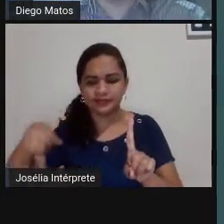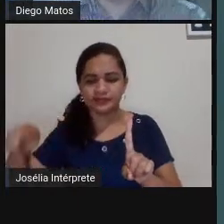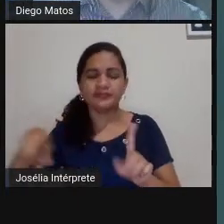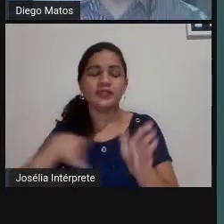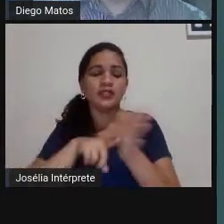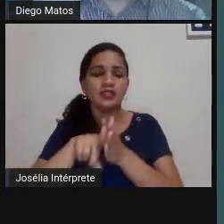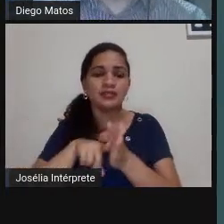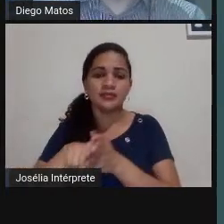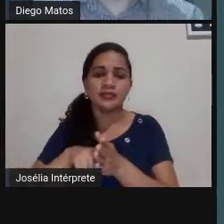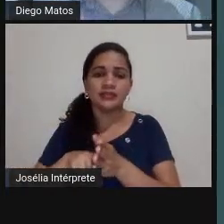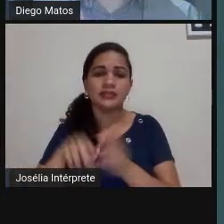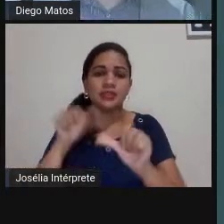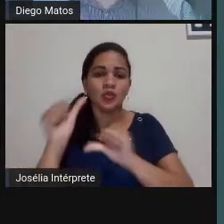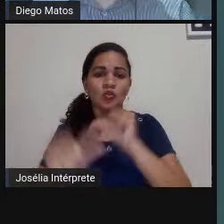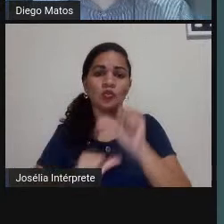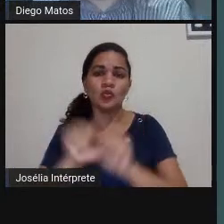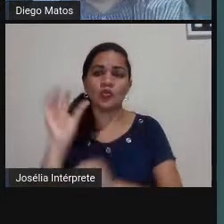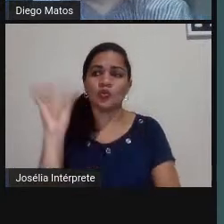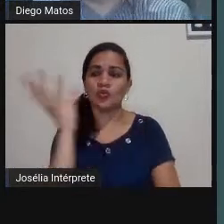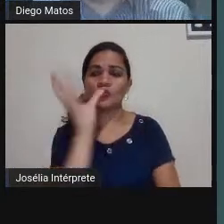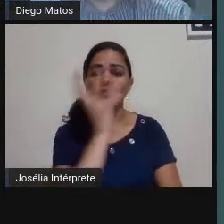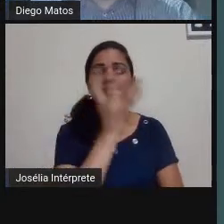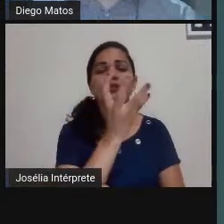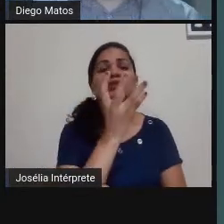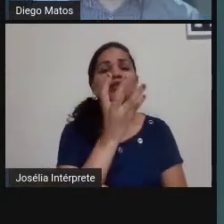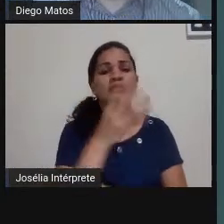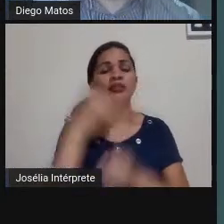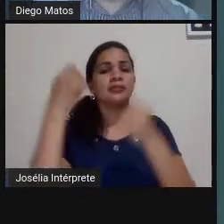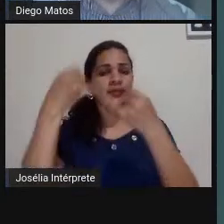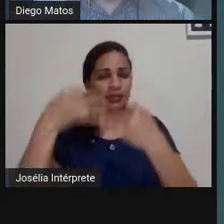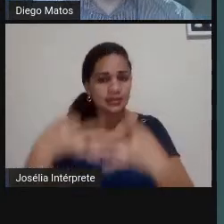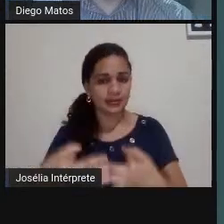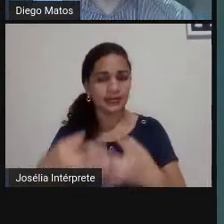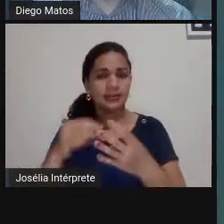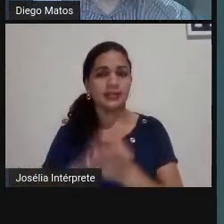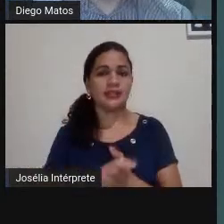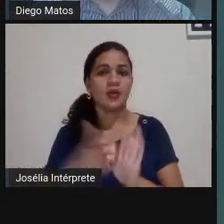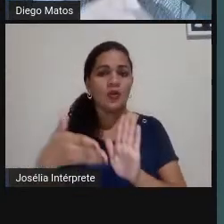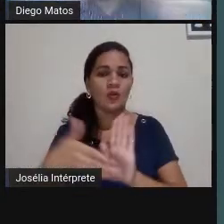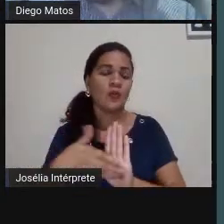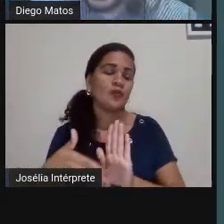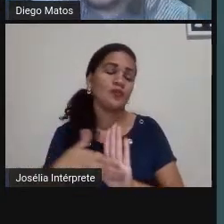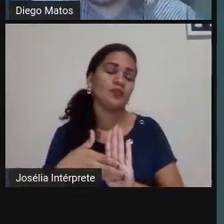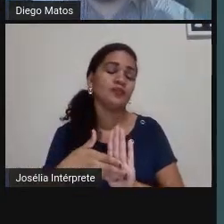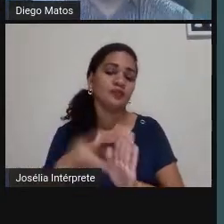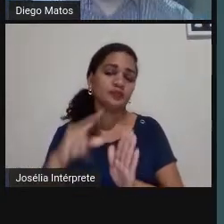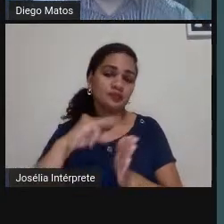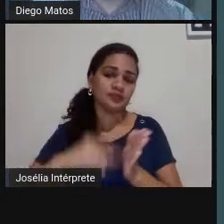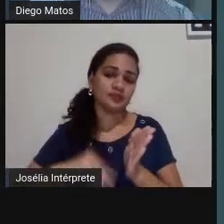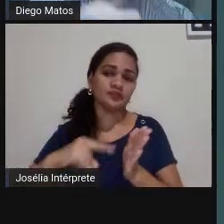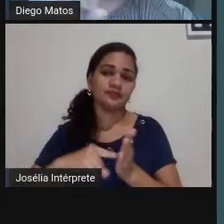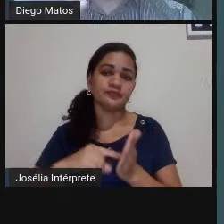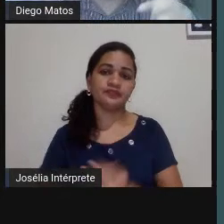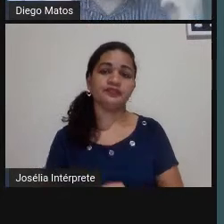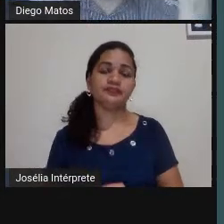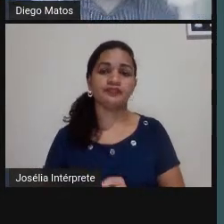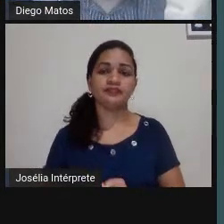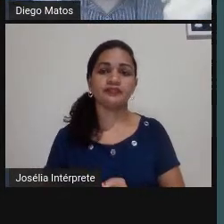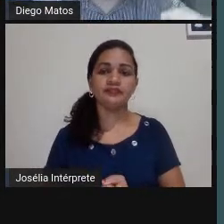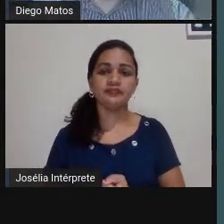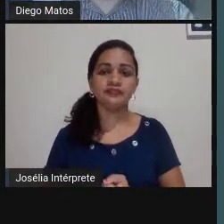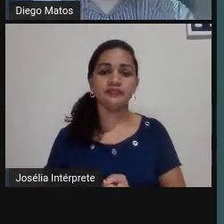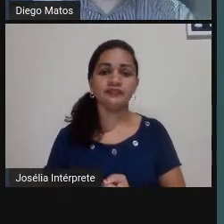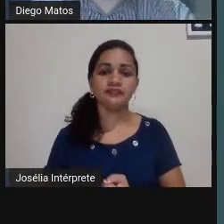climáticas ela tá isso quanto o novo relatório deles porque gente em resumo a